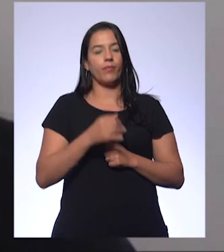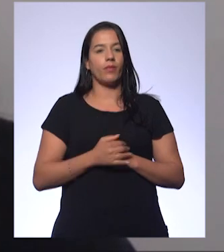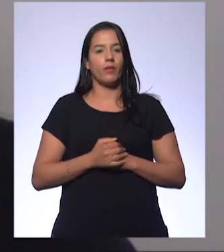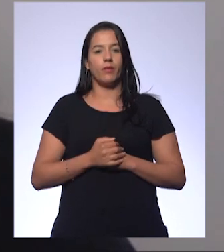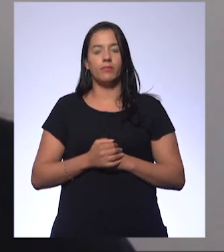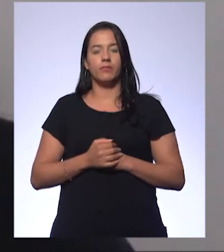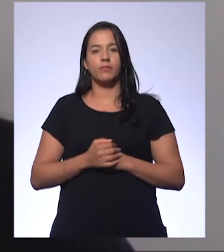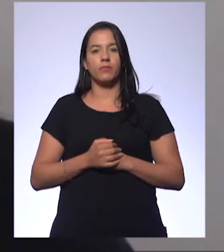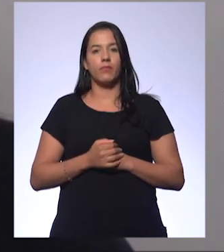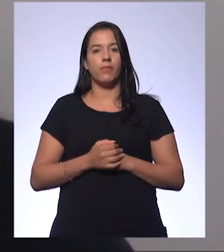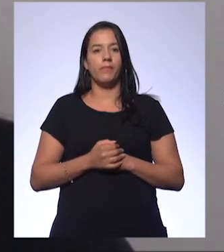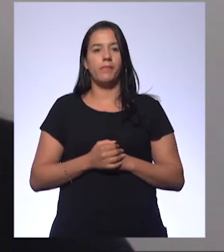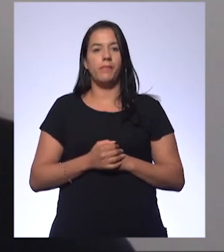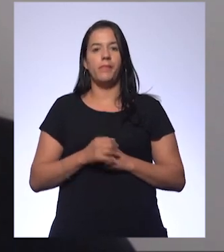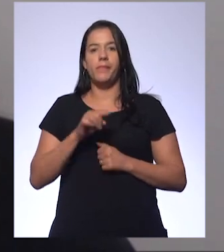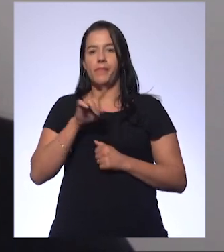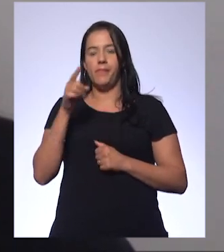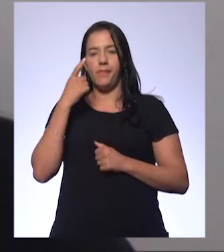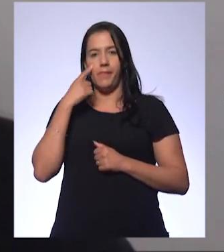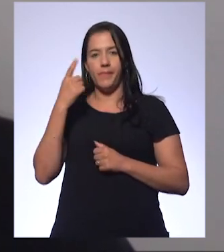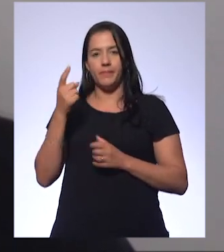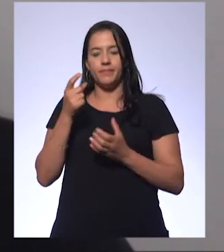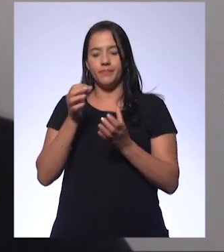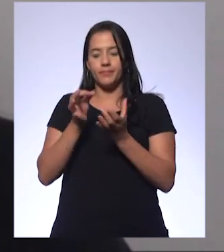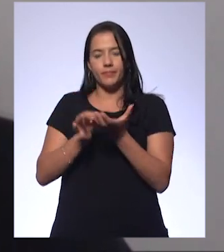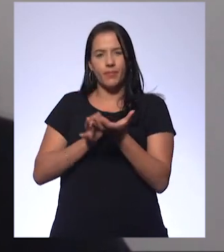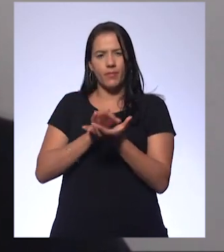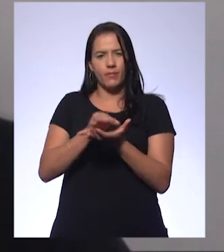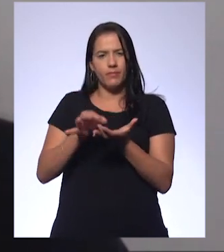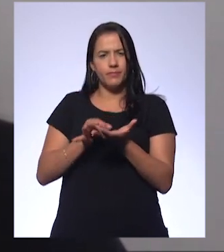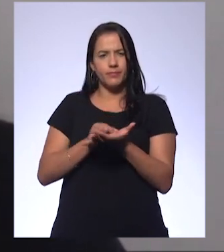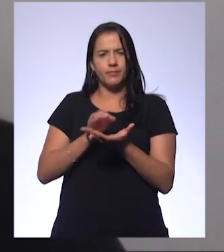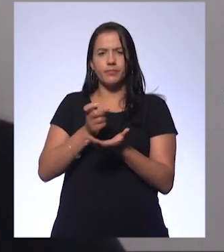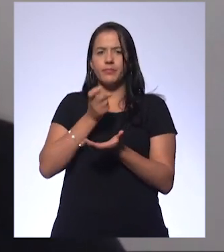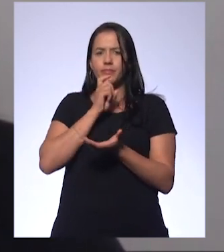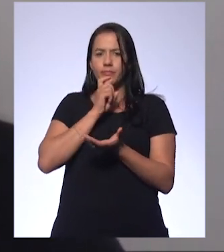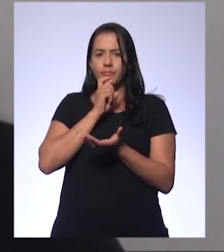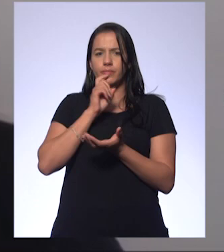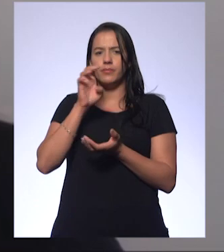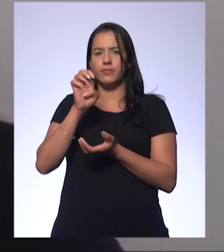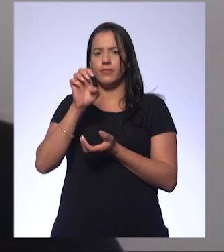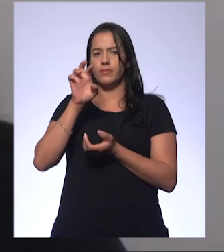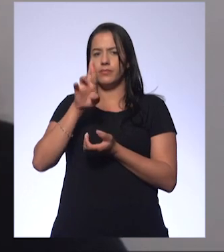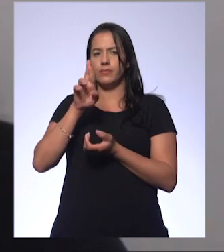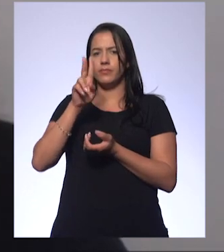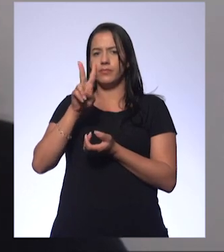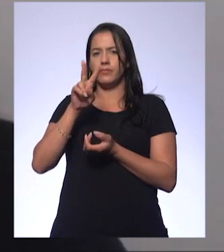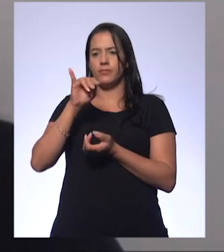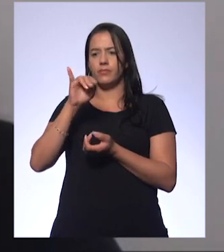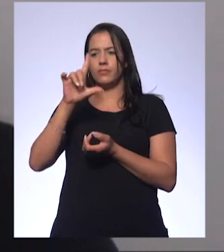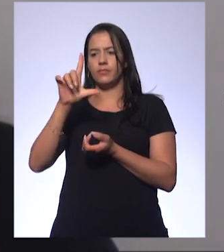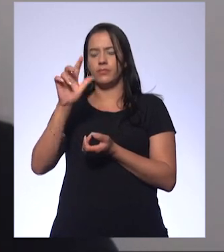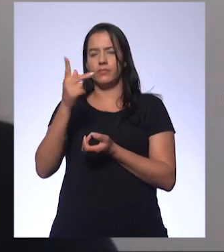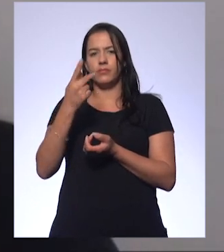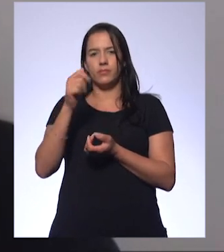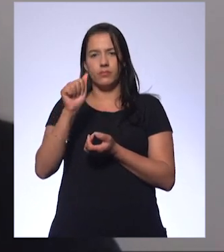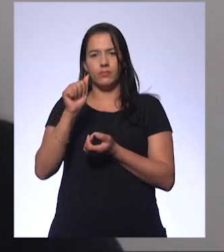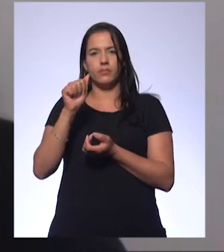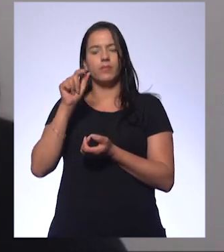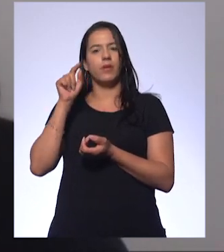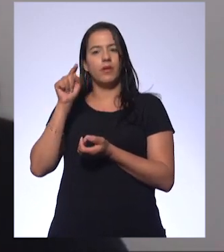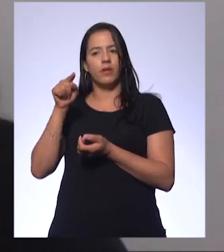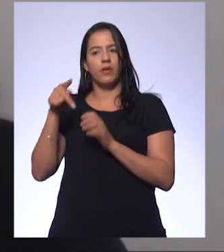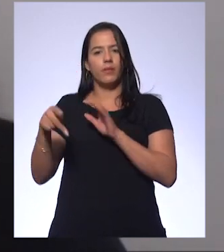gente ter lá a ervilha verde, existe uma condição, né, genética ali do